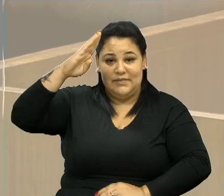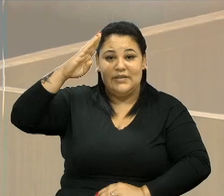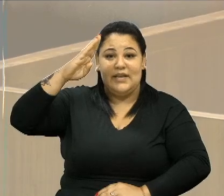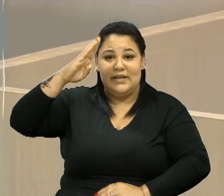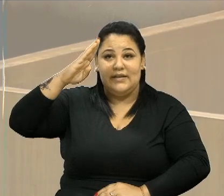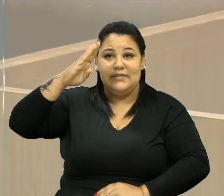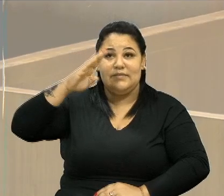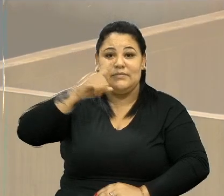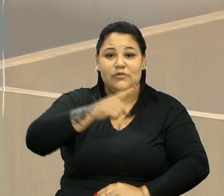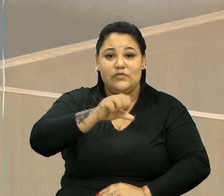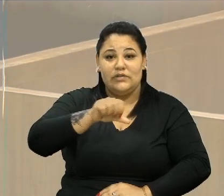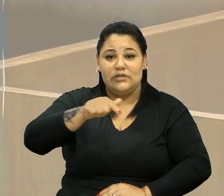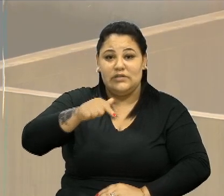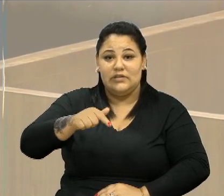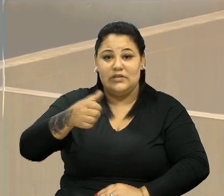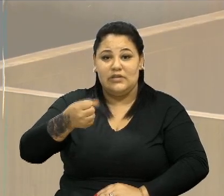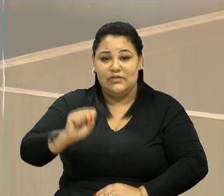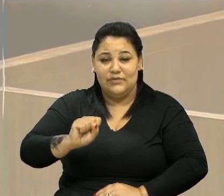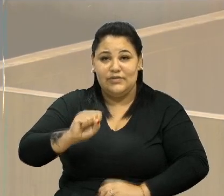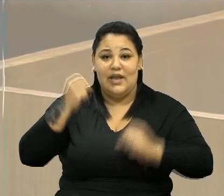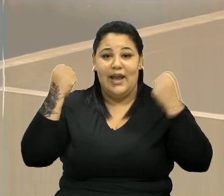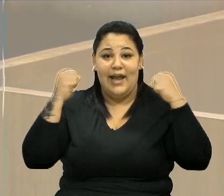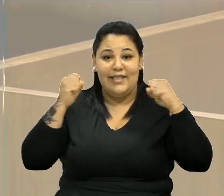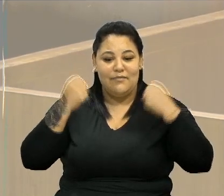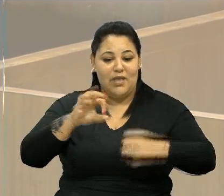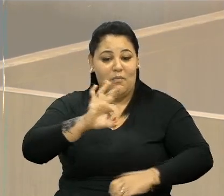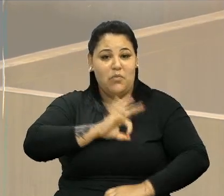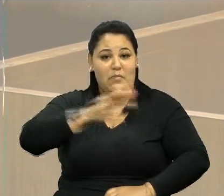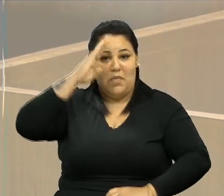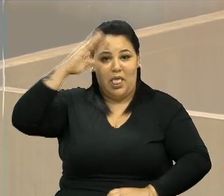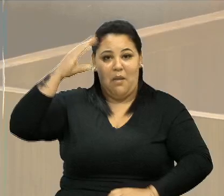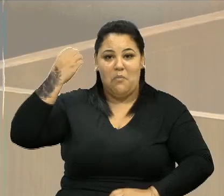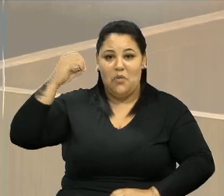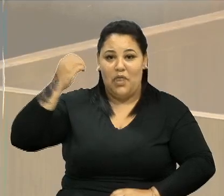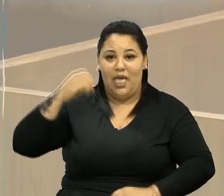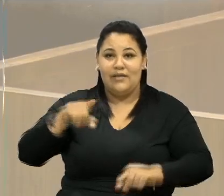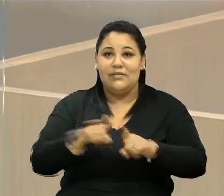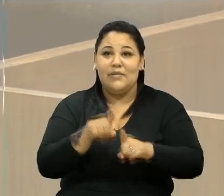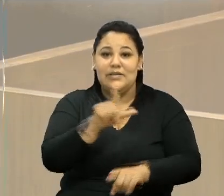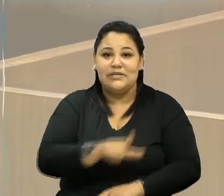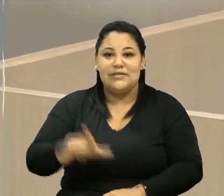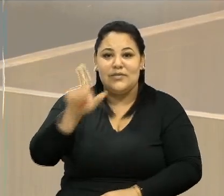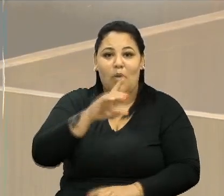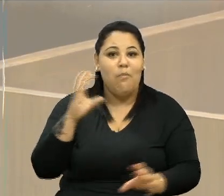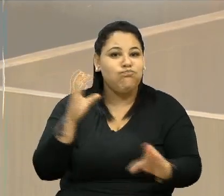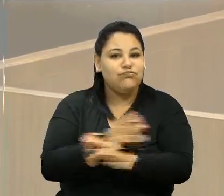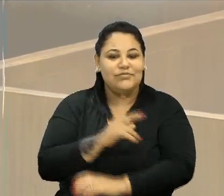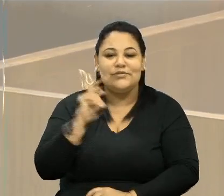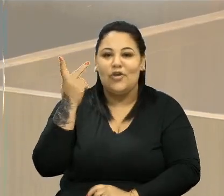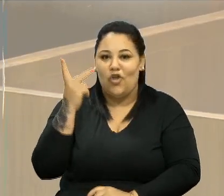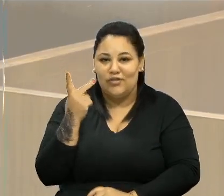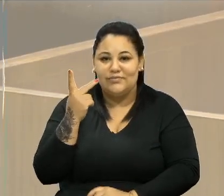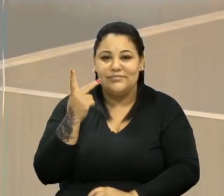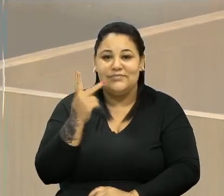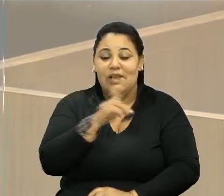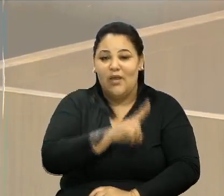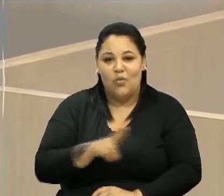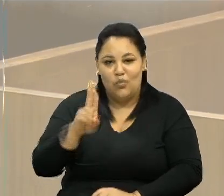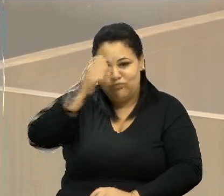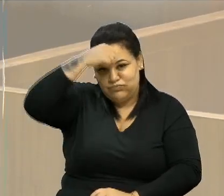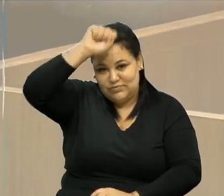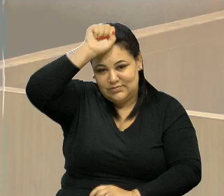em 78, na Academia da Polícia Militar, em Porto Alegre, licenciatura plena em História em 94, pela Universidade de Caxias do